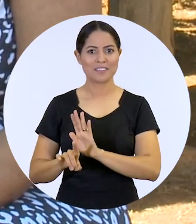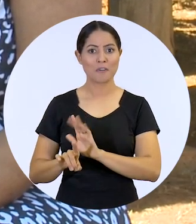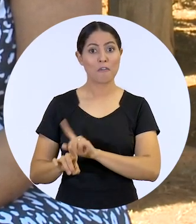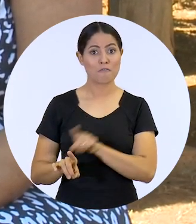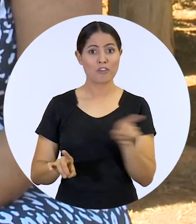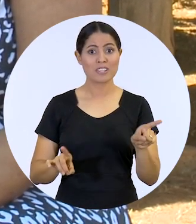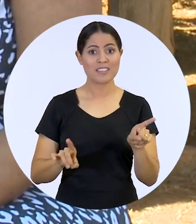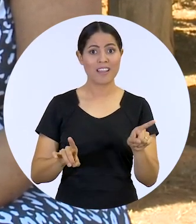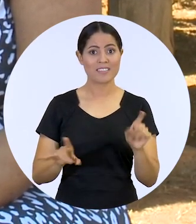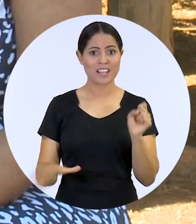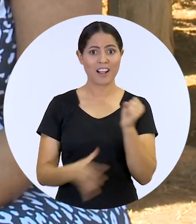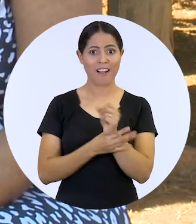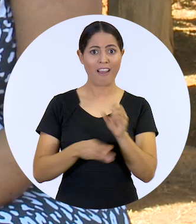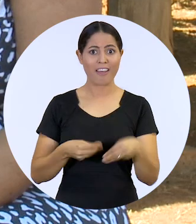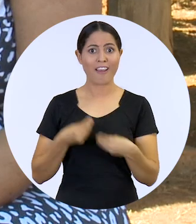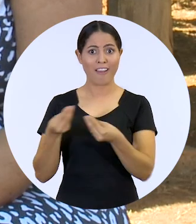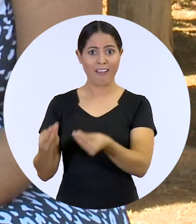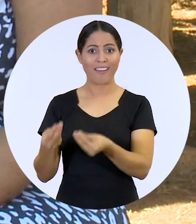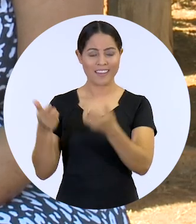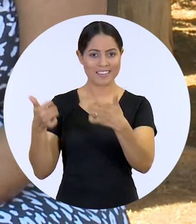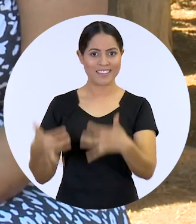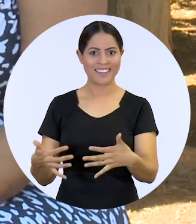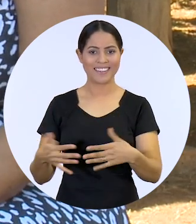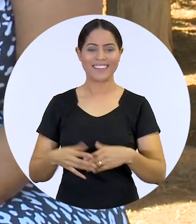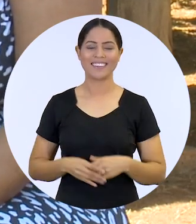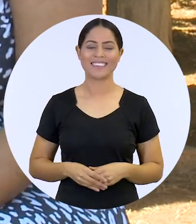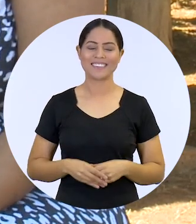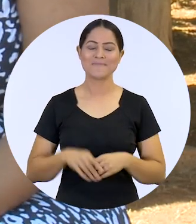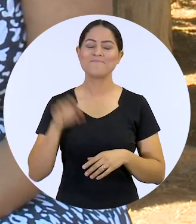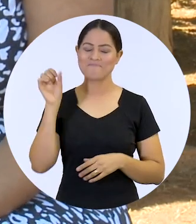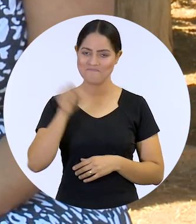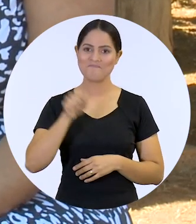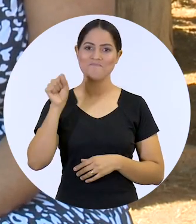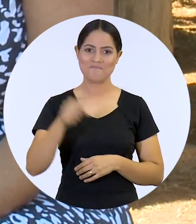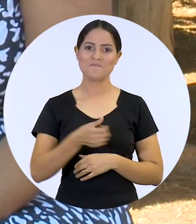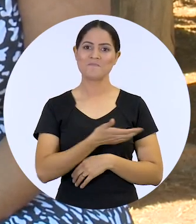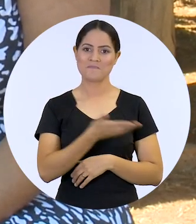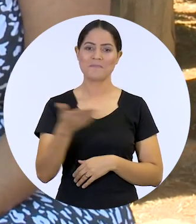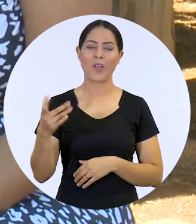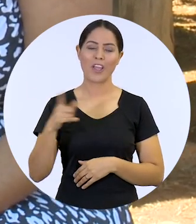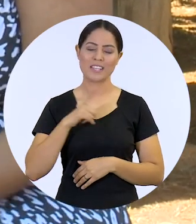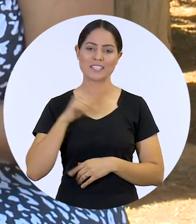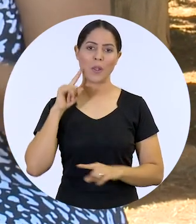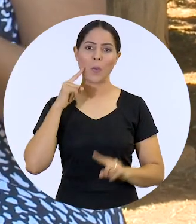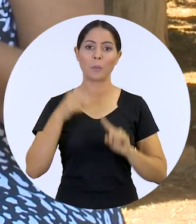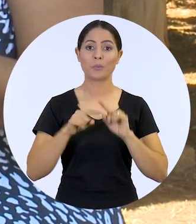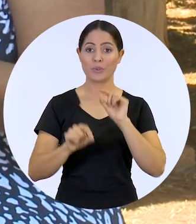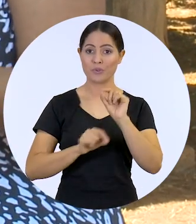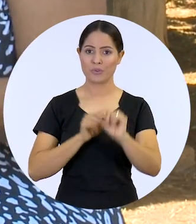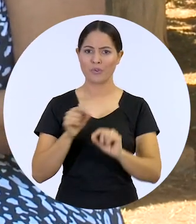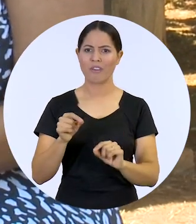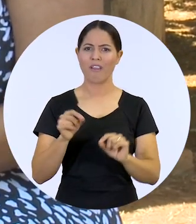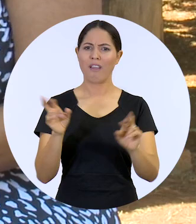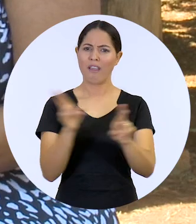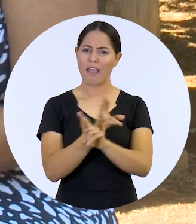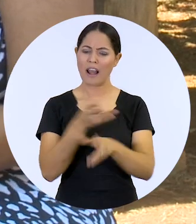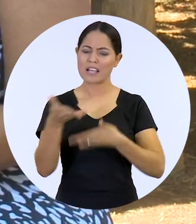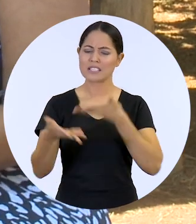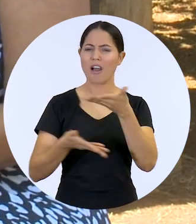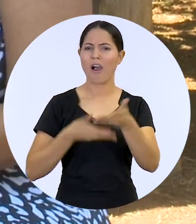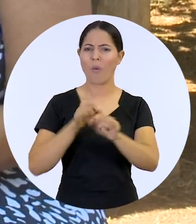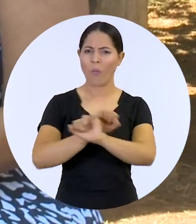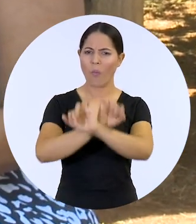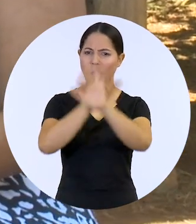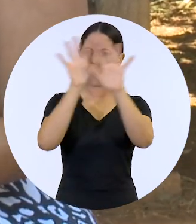tentam dar a todos eles que residem aqui. Sim, a gente procura ter uma relação bem esclarecida com